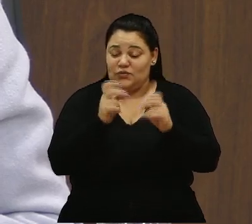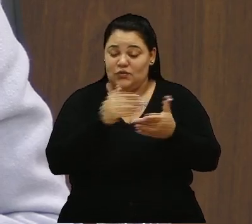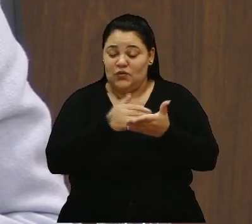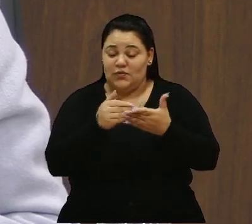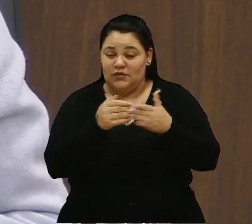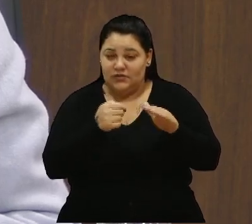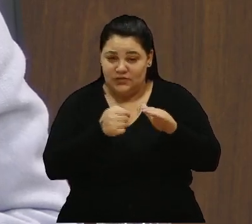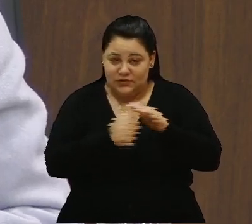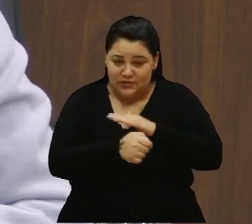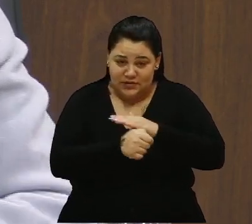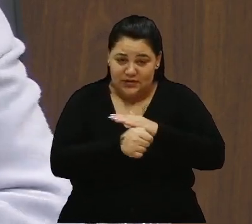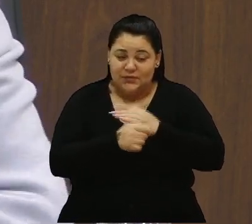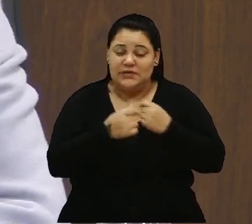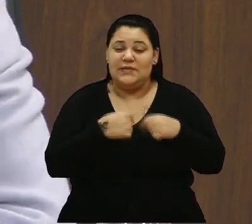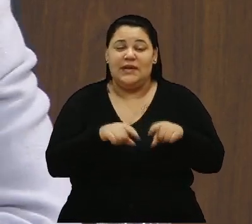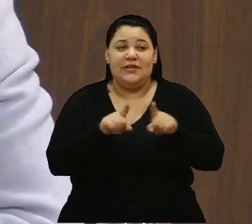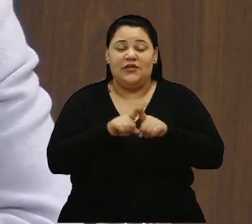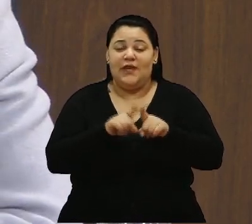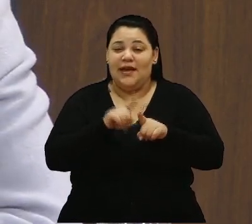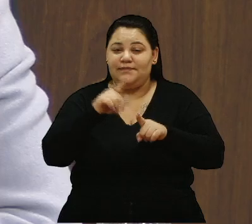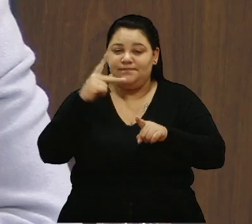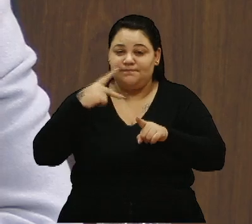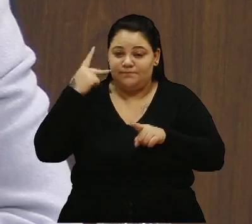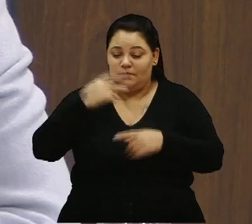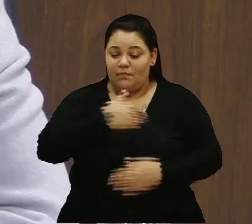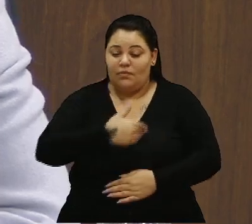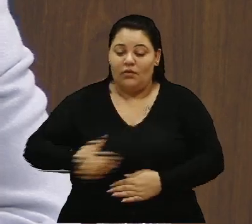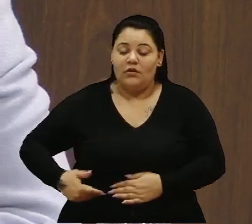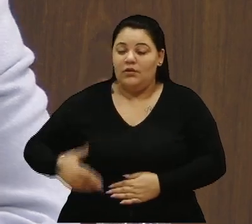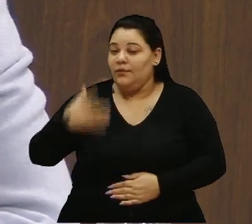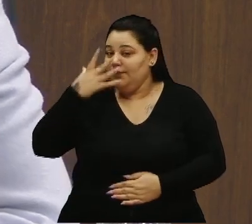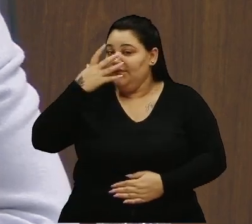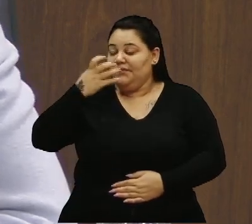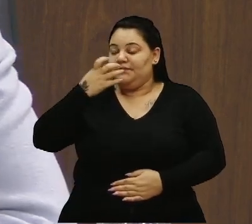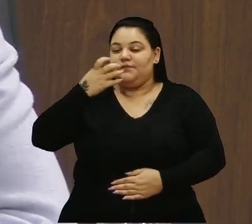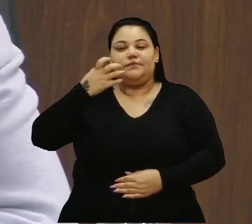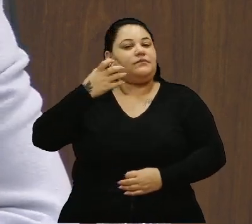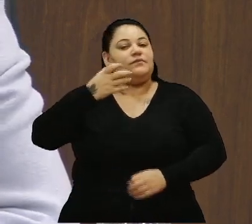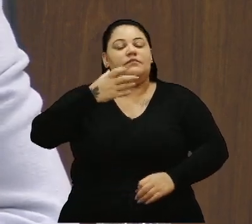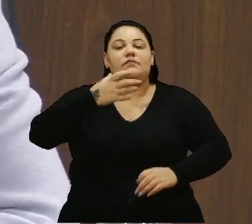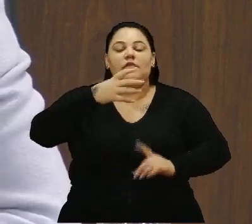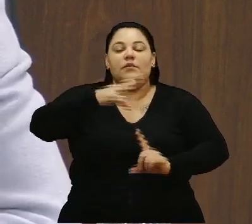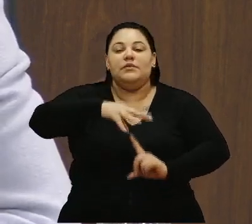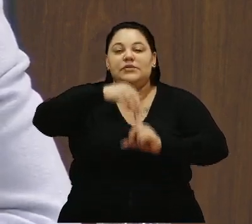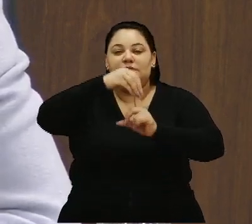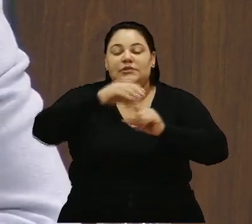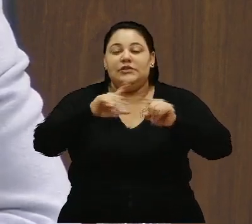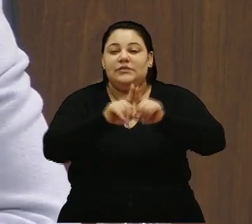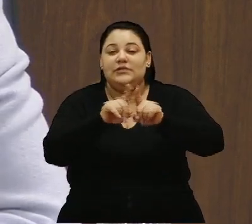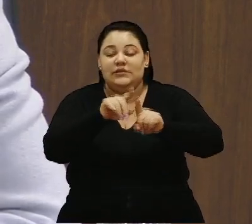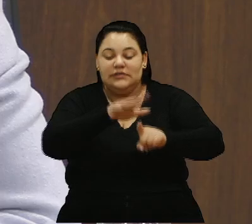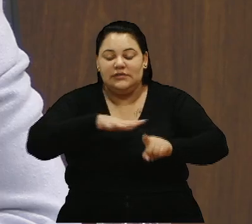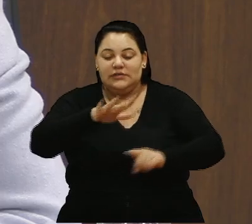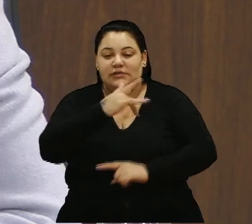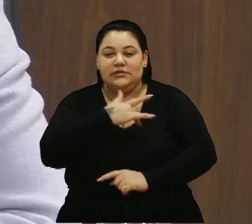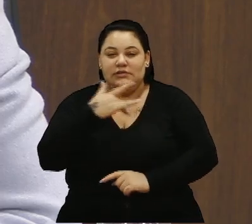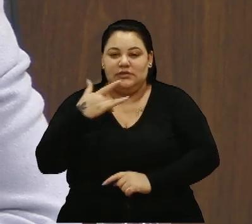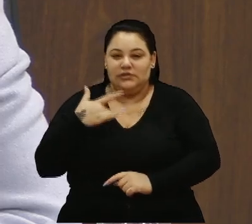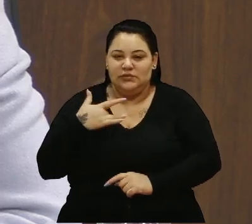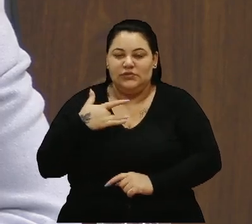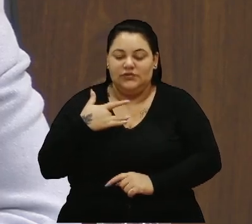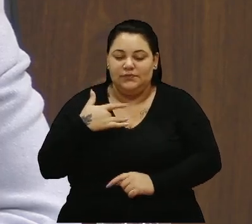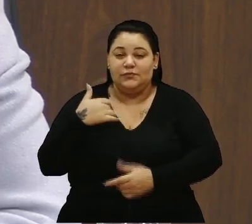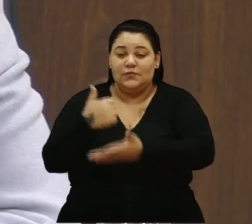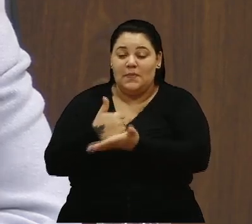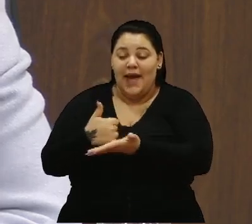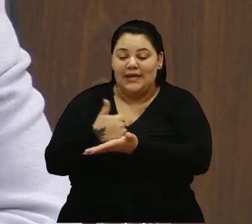a pôr política pública, a pôr seriedade, a pôr prioridade na saúde, na atenção primária,